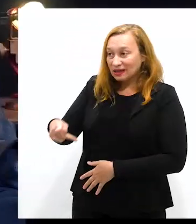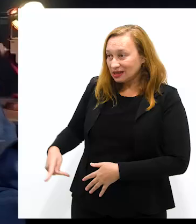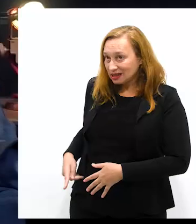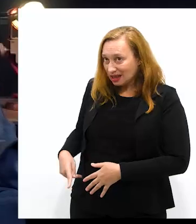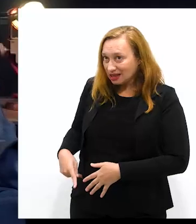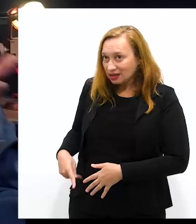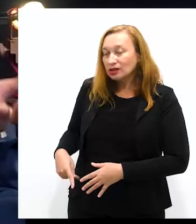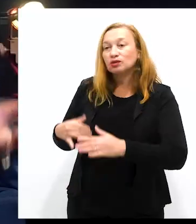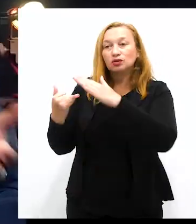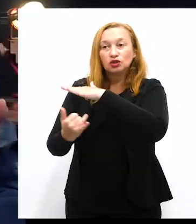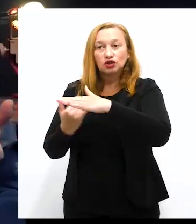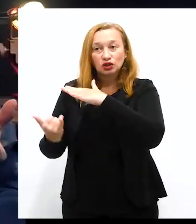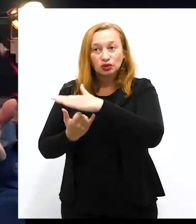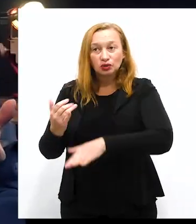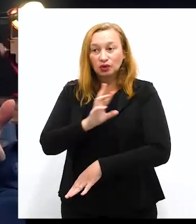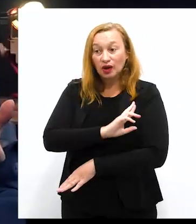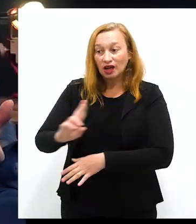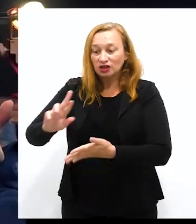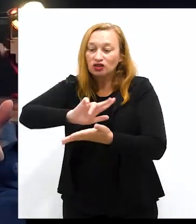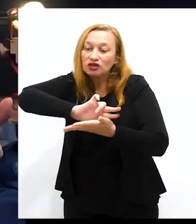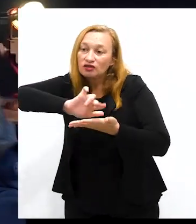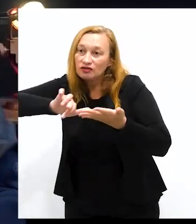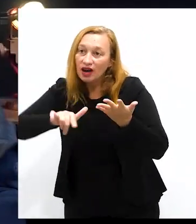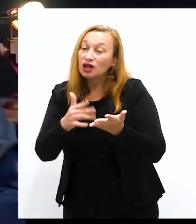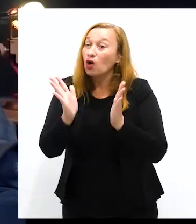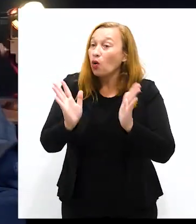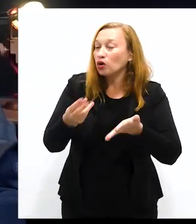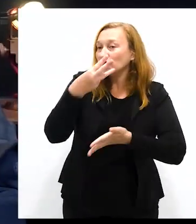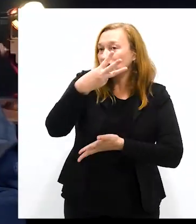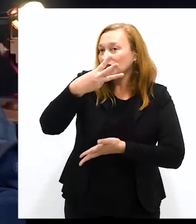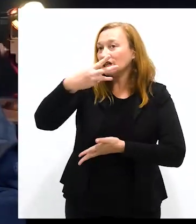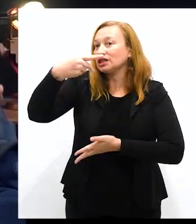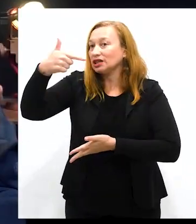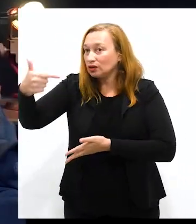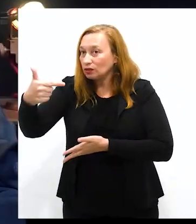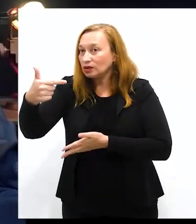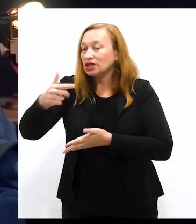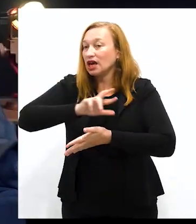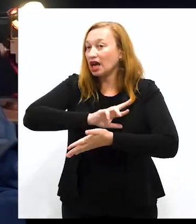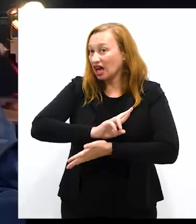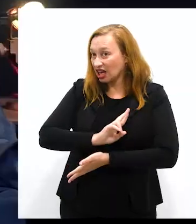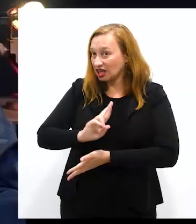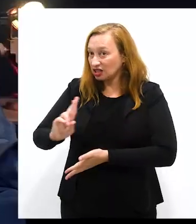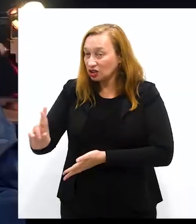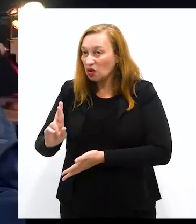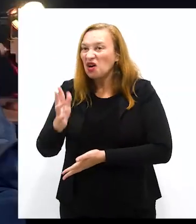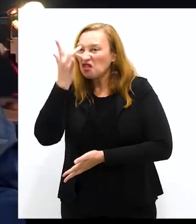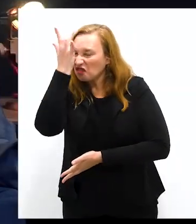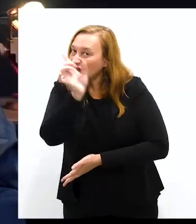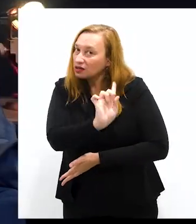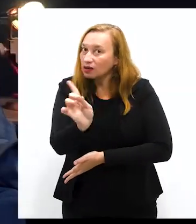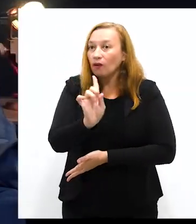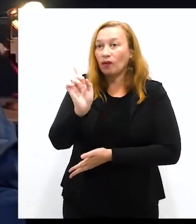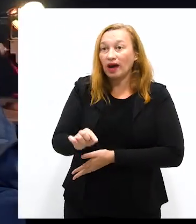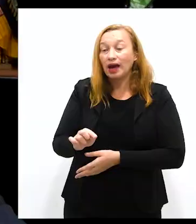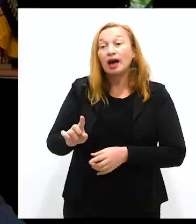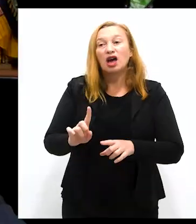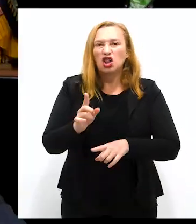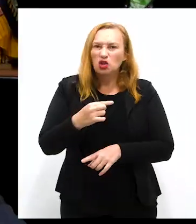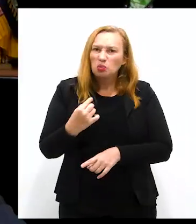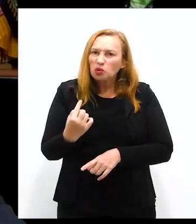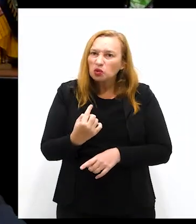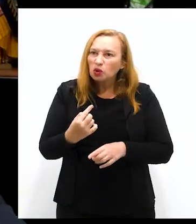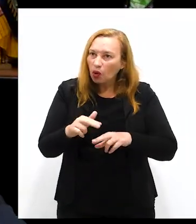né? Presidente de um instituto interreligioso. Hoje com 32 religiões. Fácil não é.